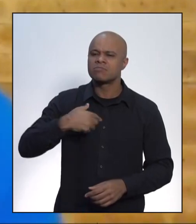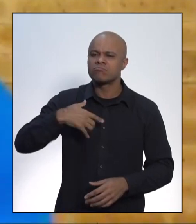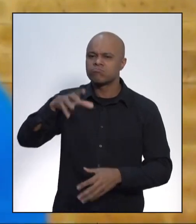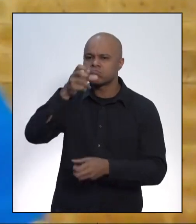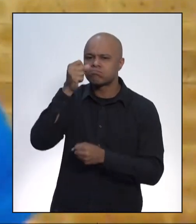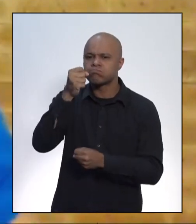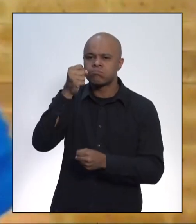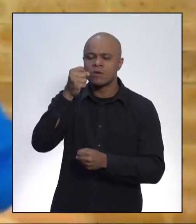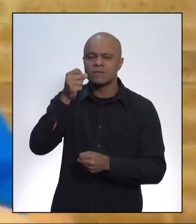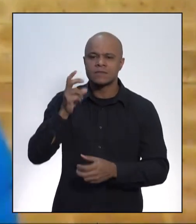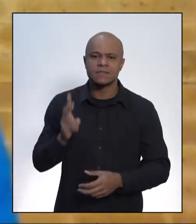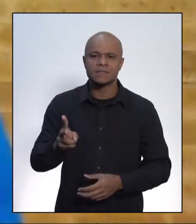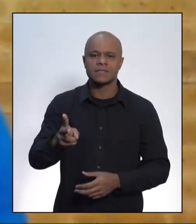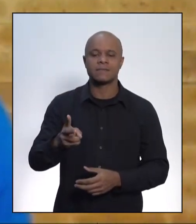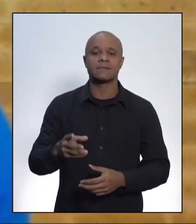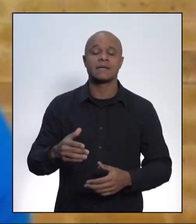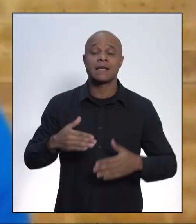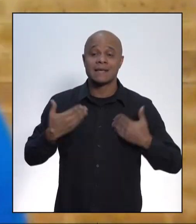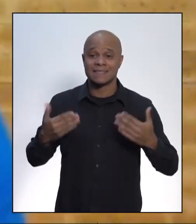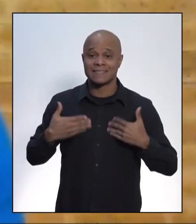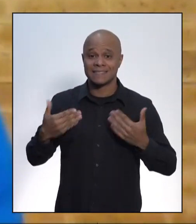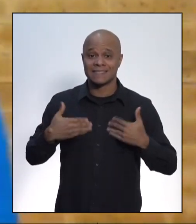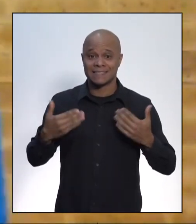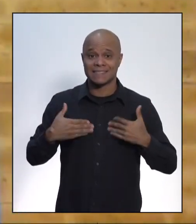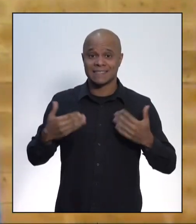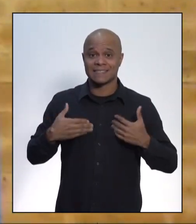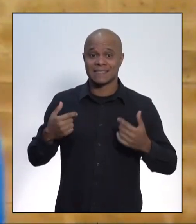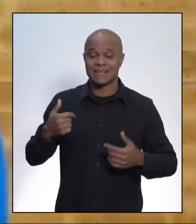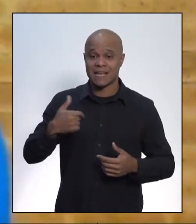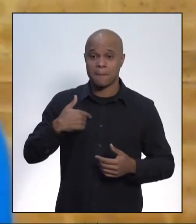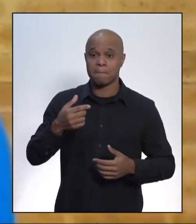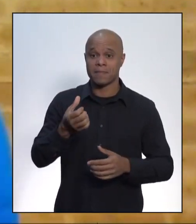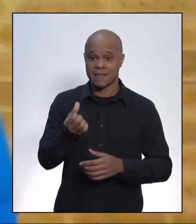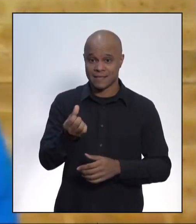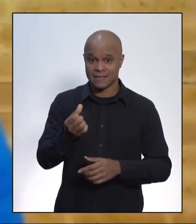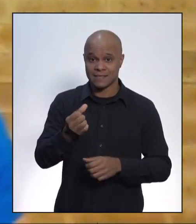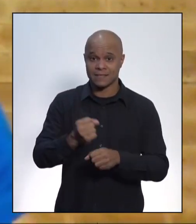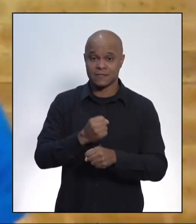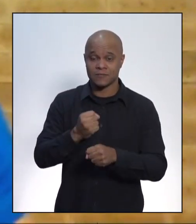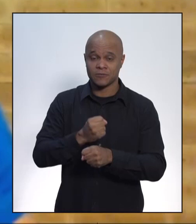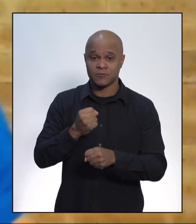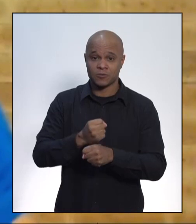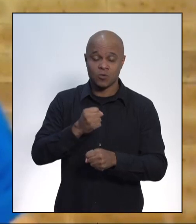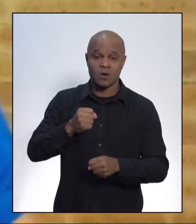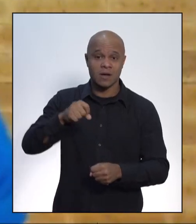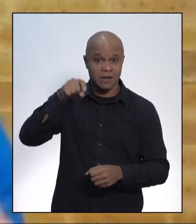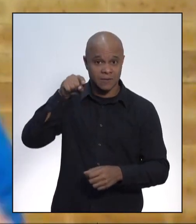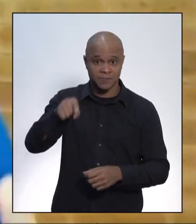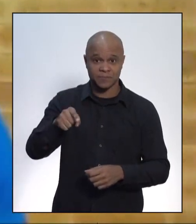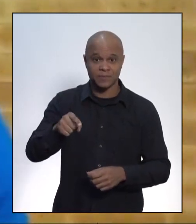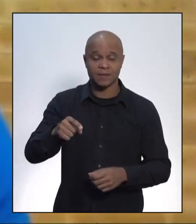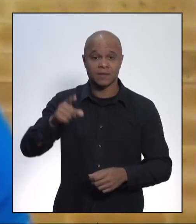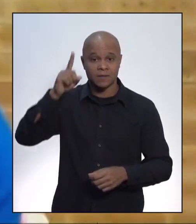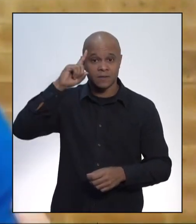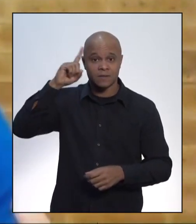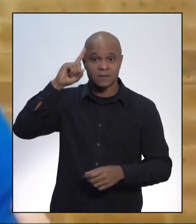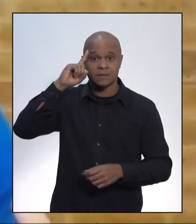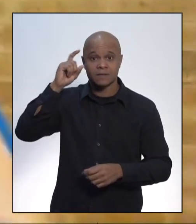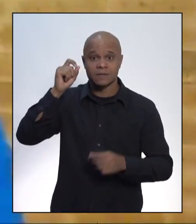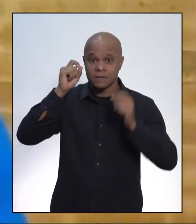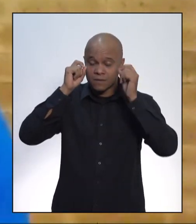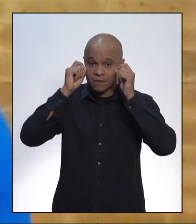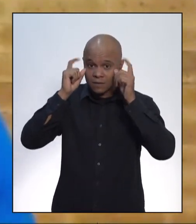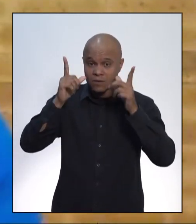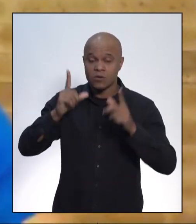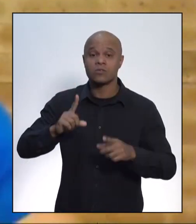confiante, tá? E eu acho que, assim, é muito prazeroso, cara. Assim, eu tô indo pro sexto ano da Matific e eu tô. Todo dia eu acordo, sabe, com a